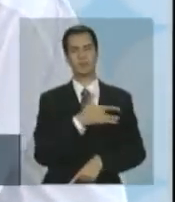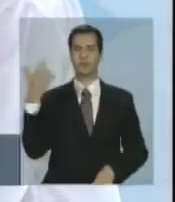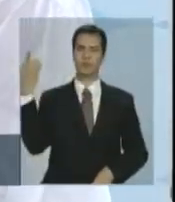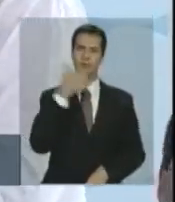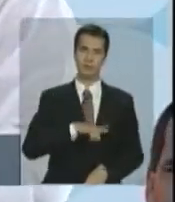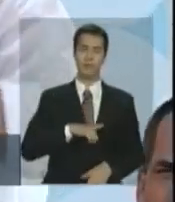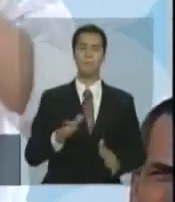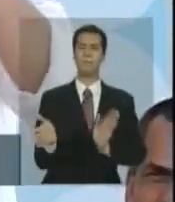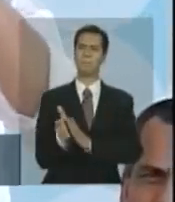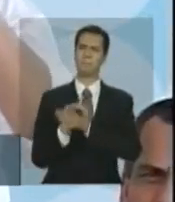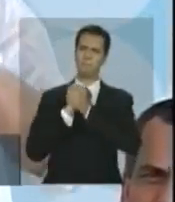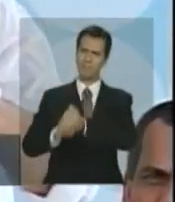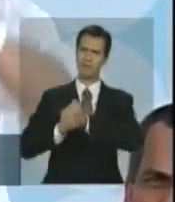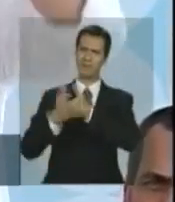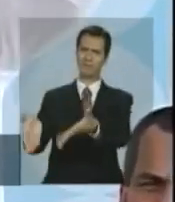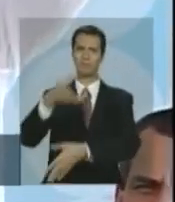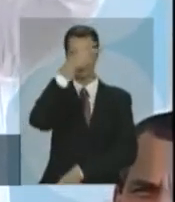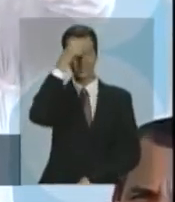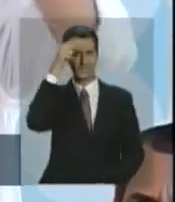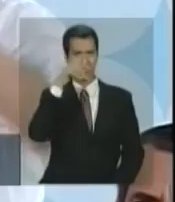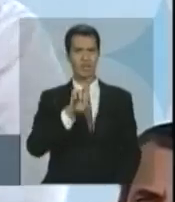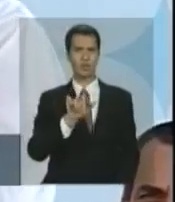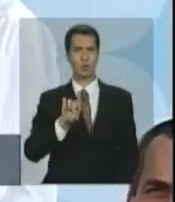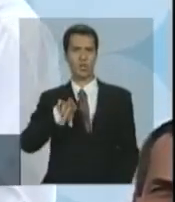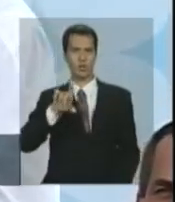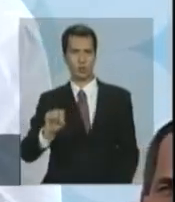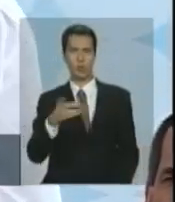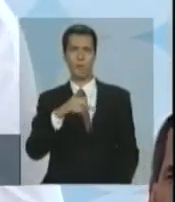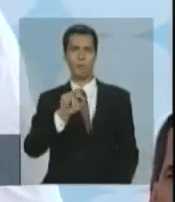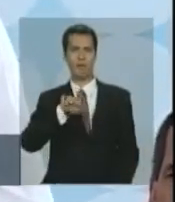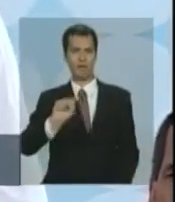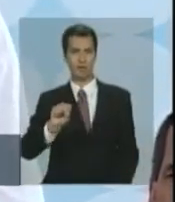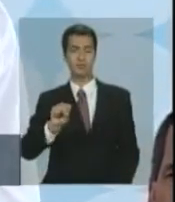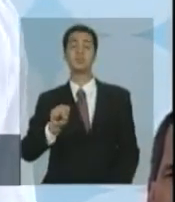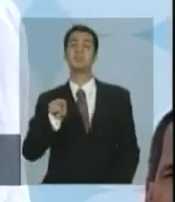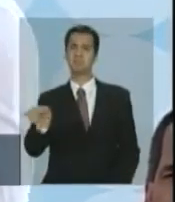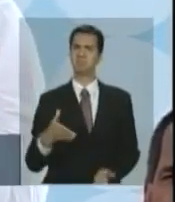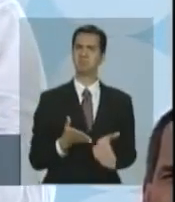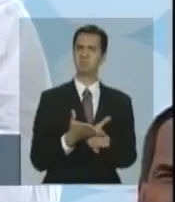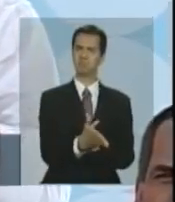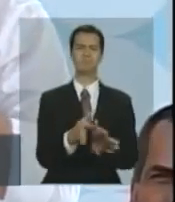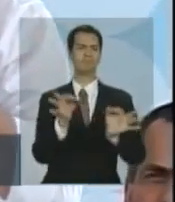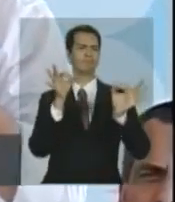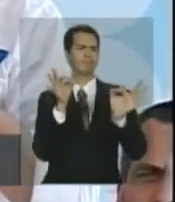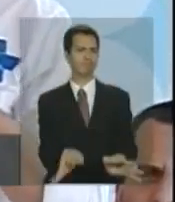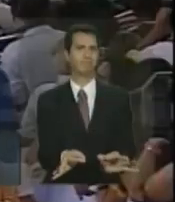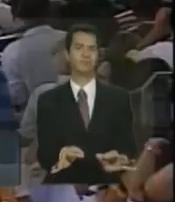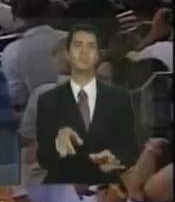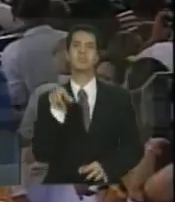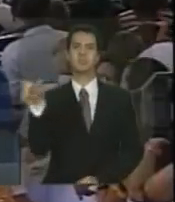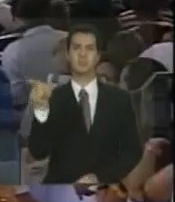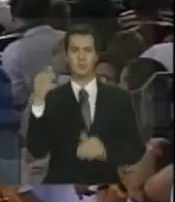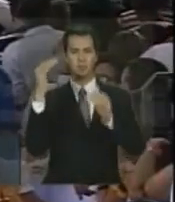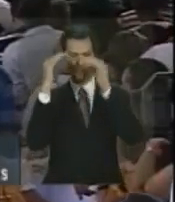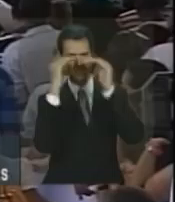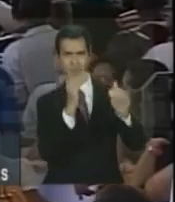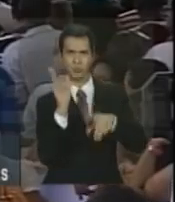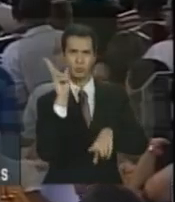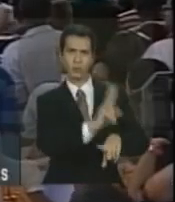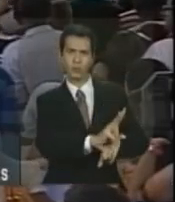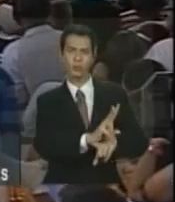caminho é longo, não só aqui no Rio, mas em todo o Brasil. Mas o senhor está no caminho certo. Apostou na atenção